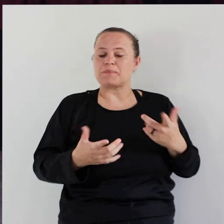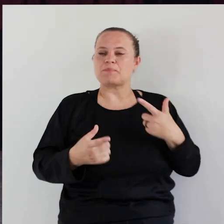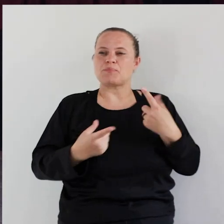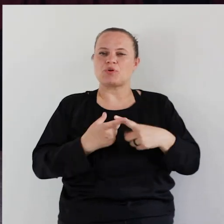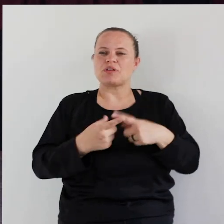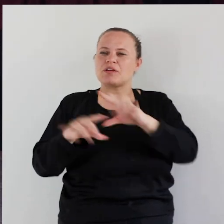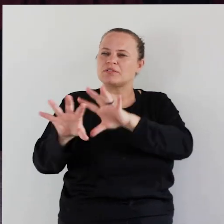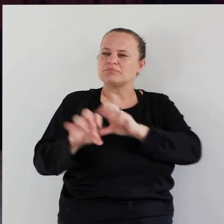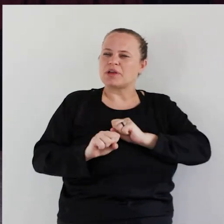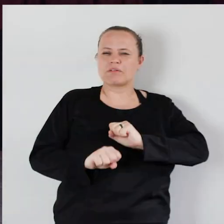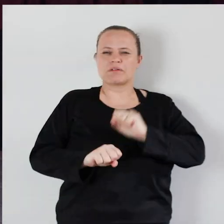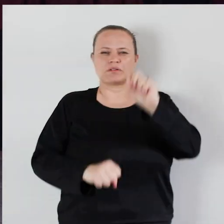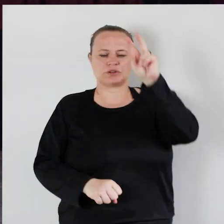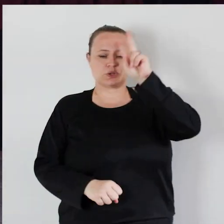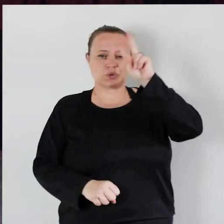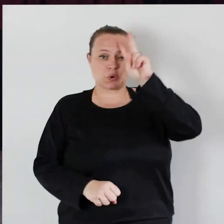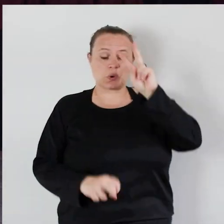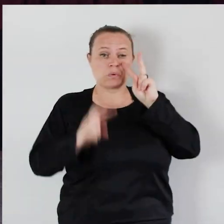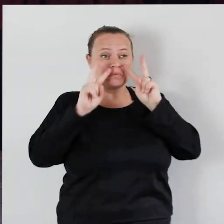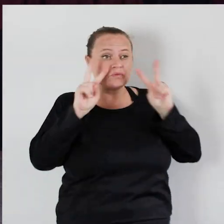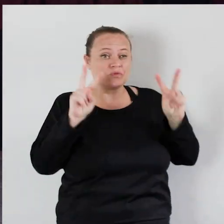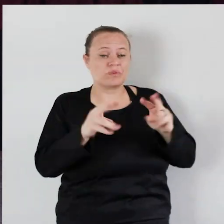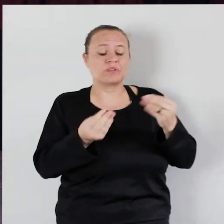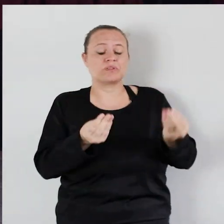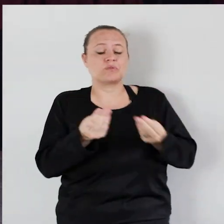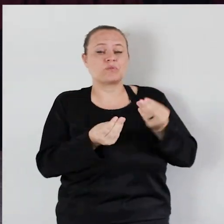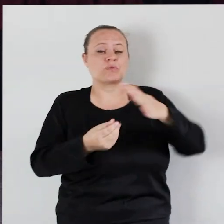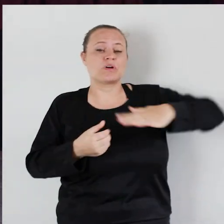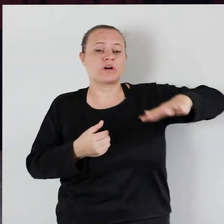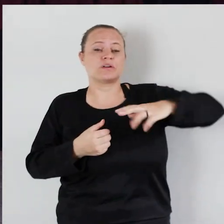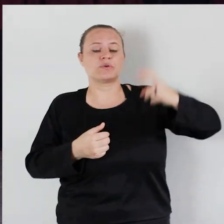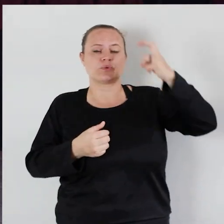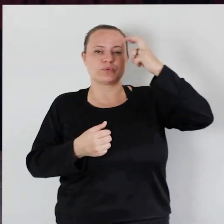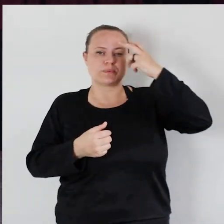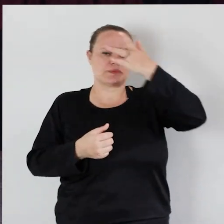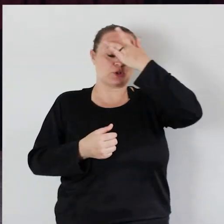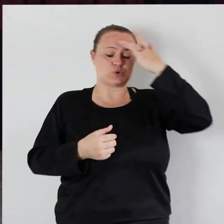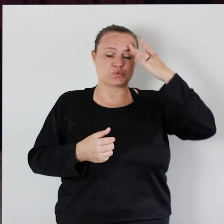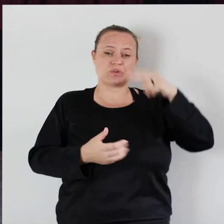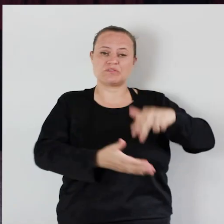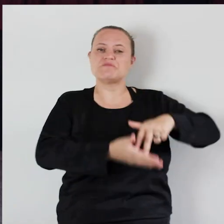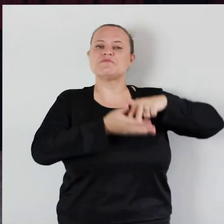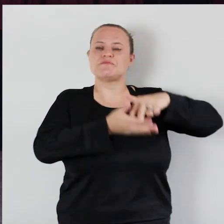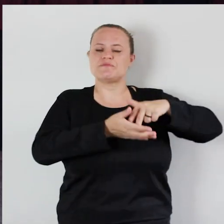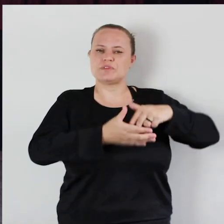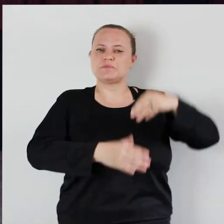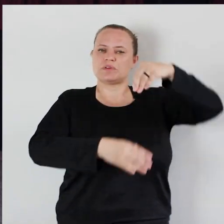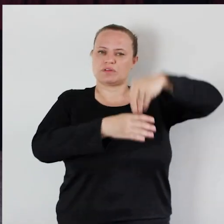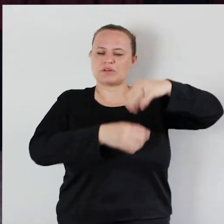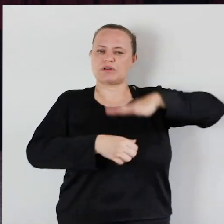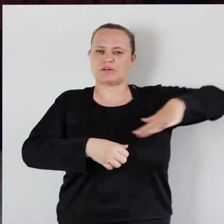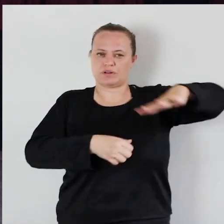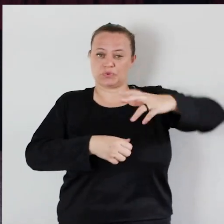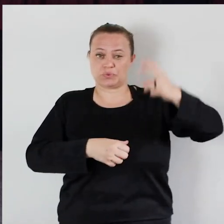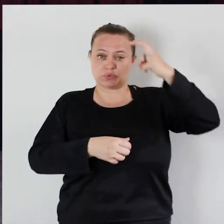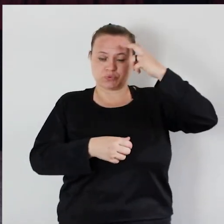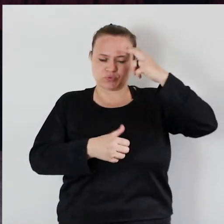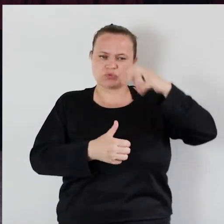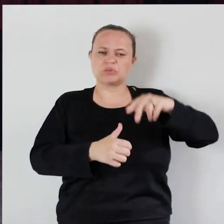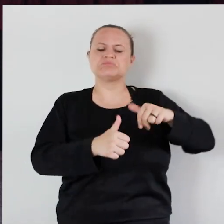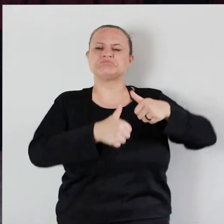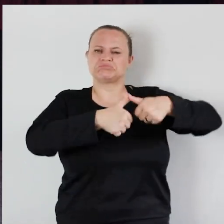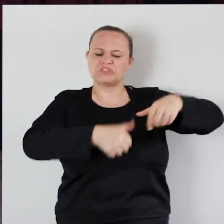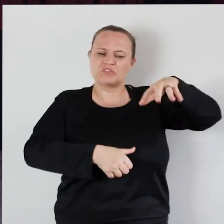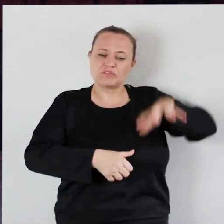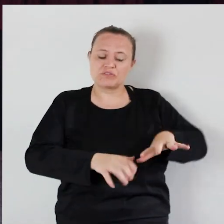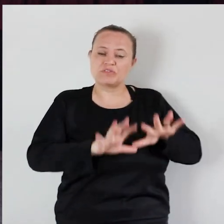necessidade e de que maneira isso acontece. Isso é muito interessante porque é um resgate histórico que a gente observa muito na cultura, aqueles